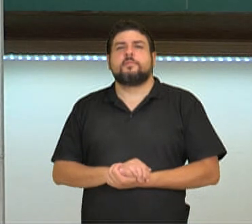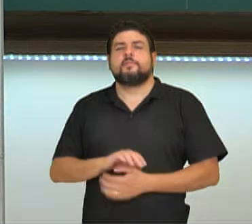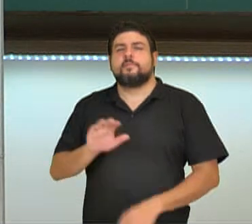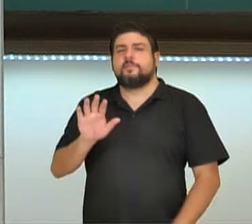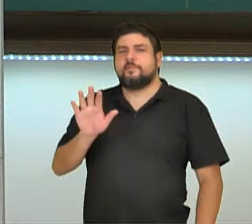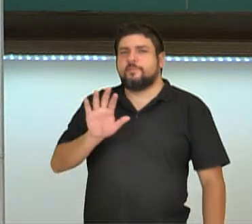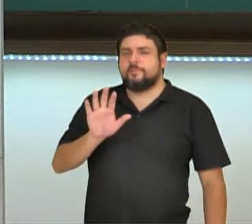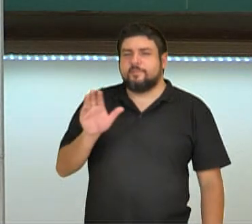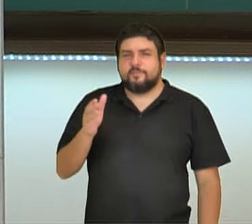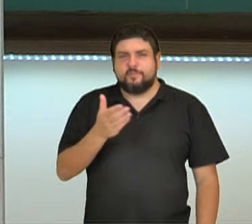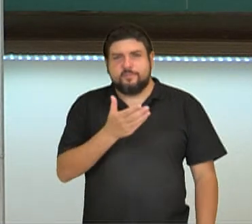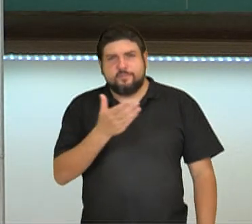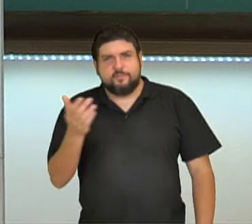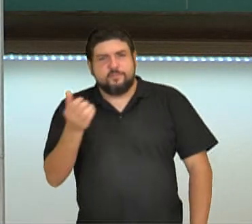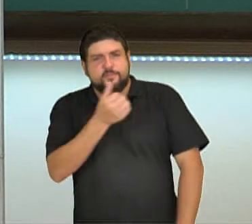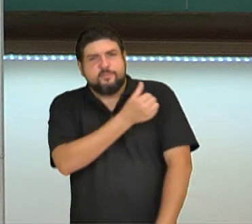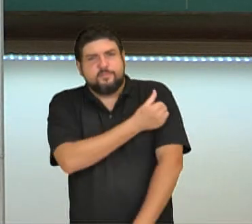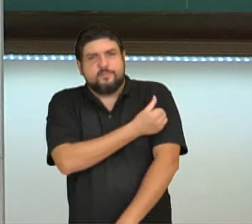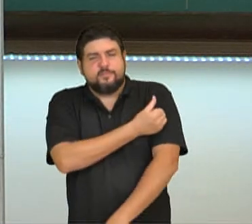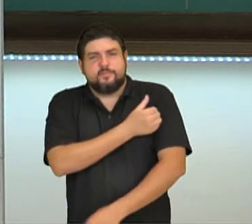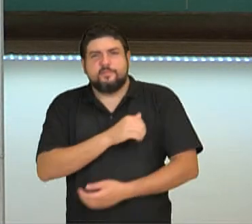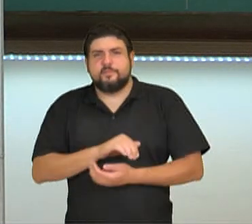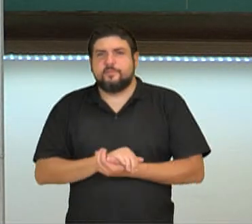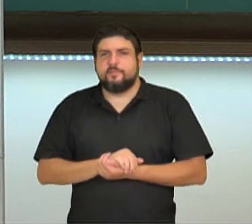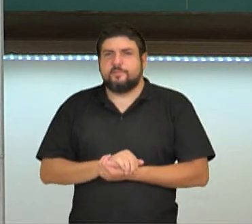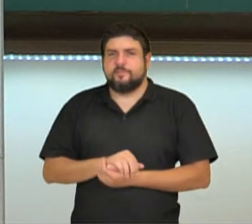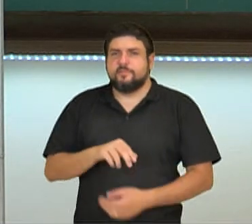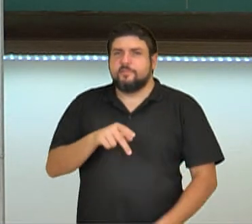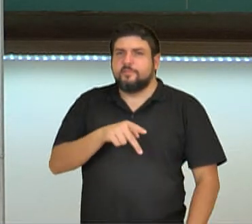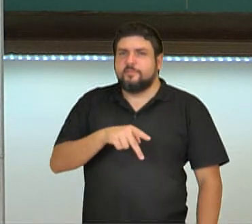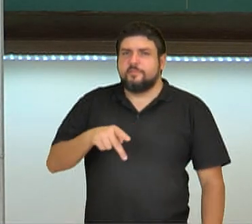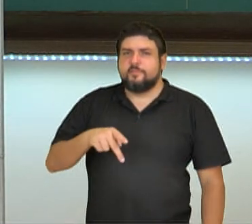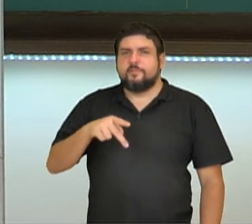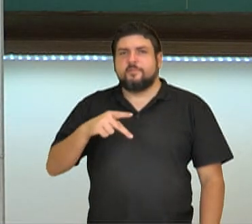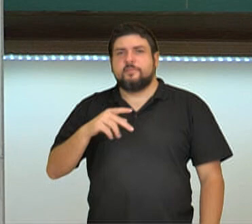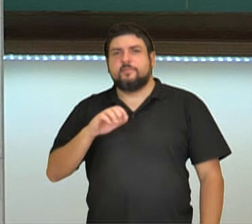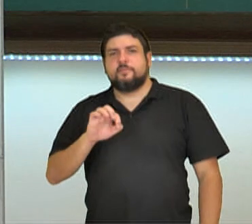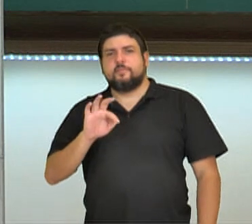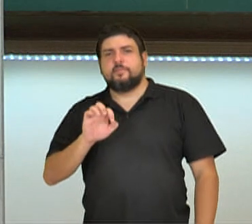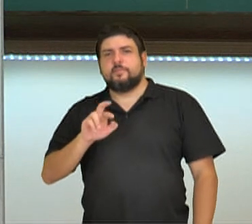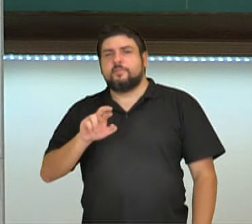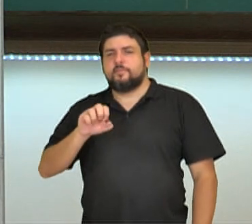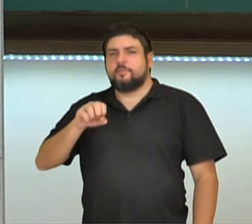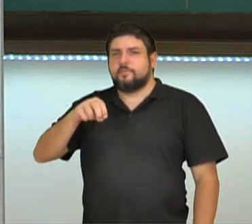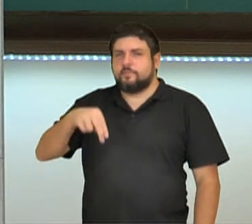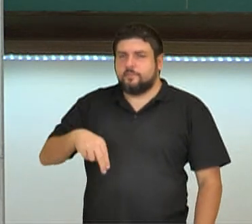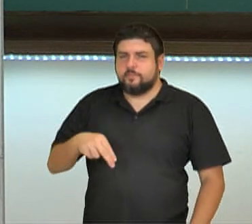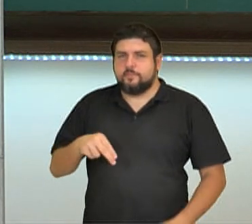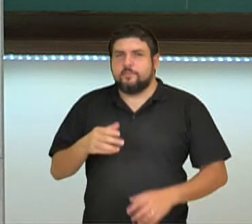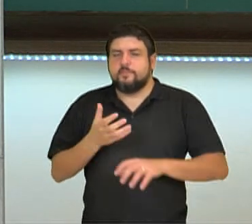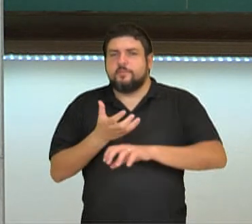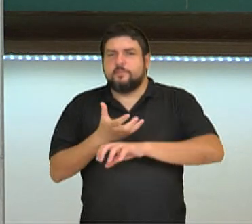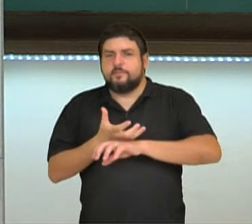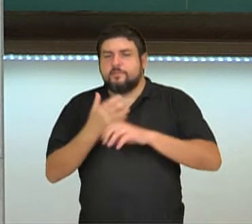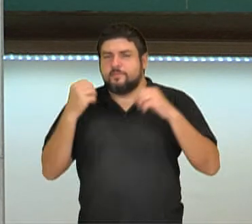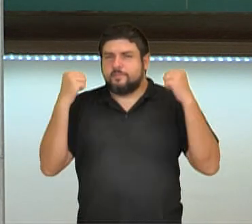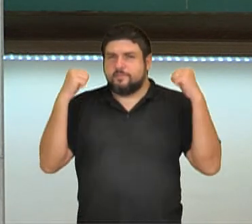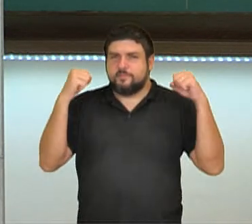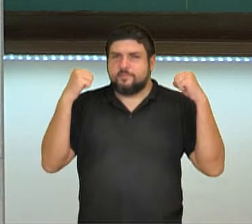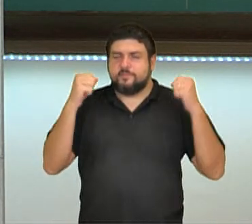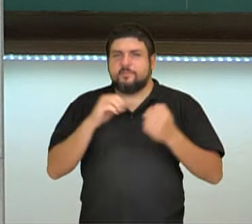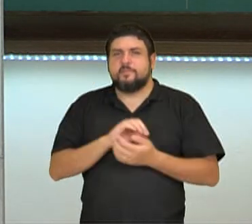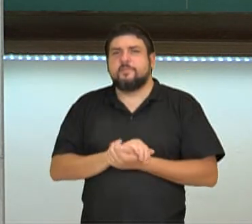Olá, pessoal do sexto ano. Eu sou o professor Peterson, da disciplina de Educação Física. E